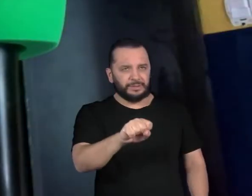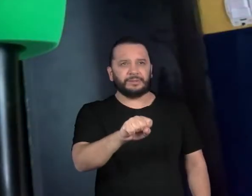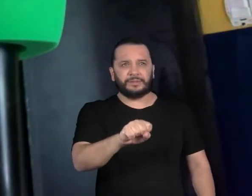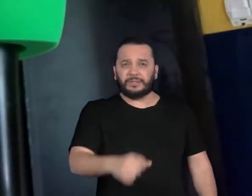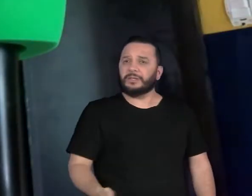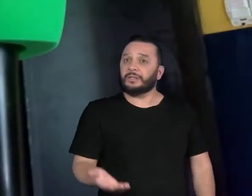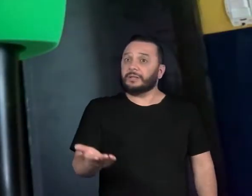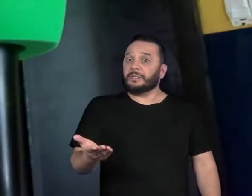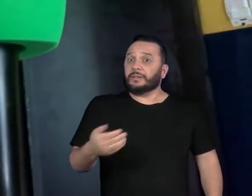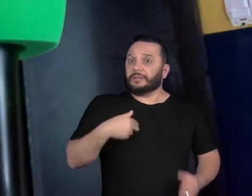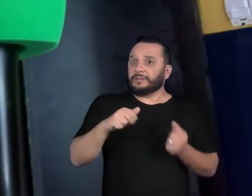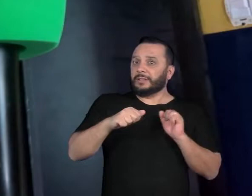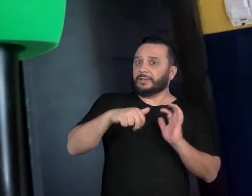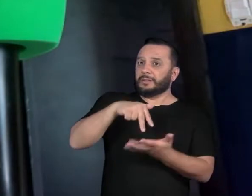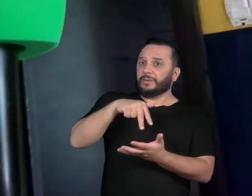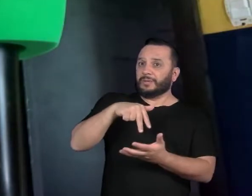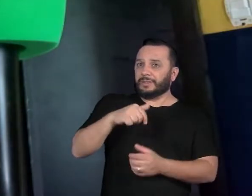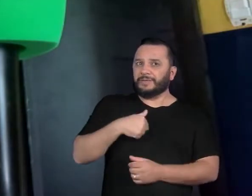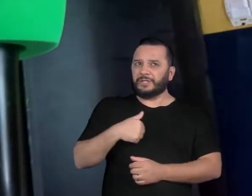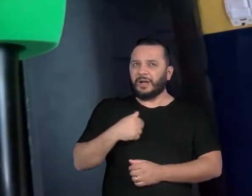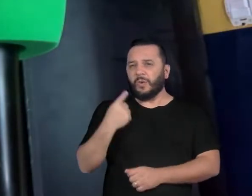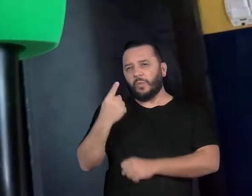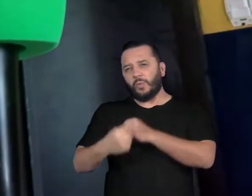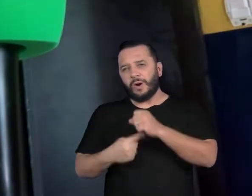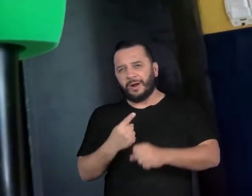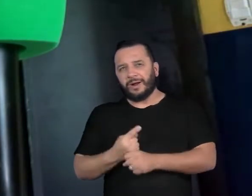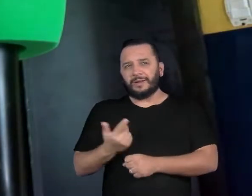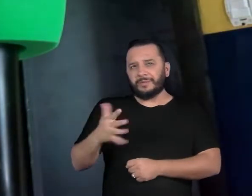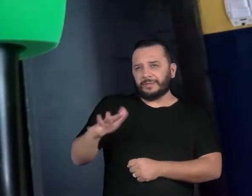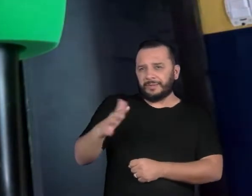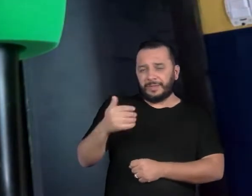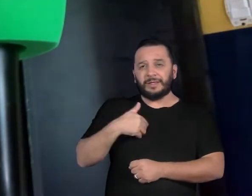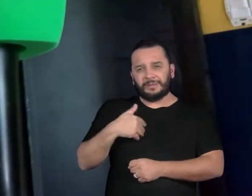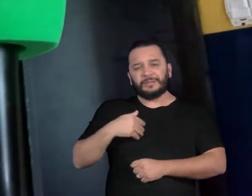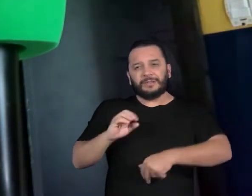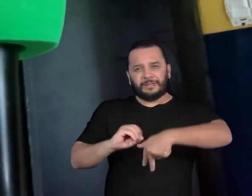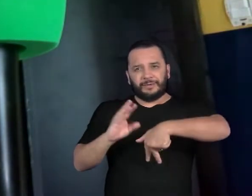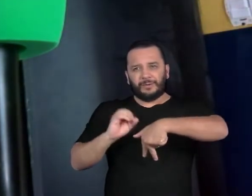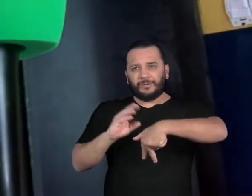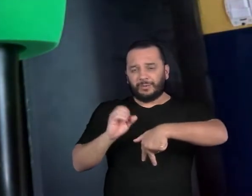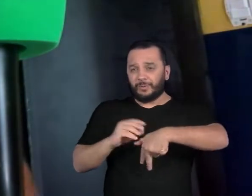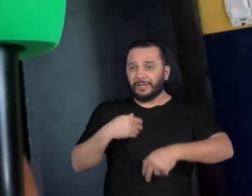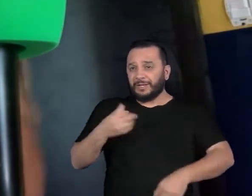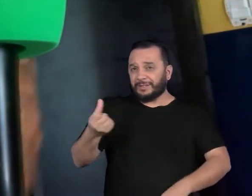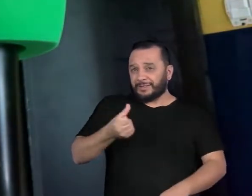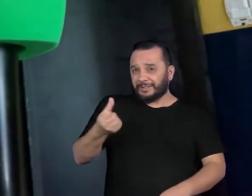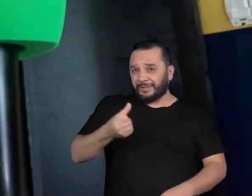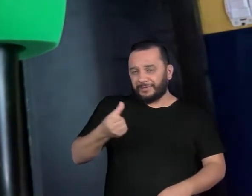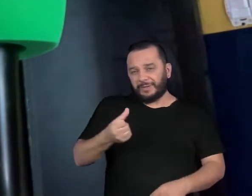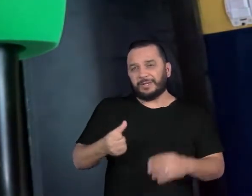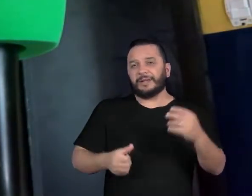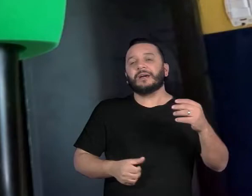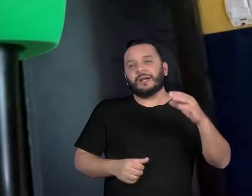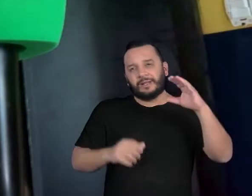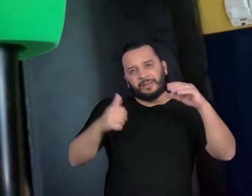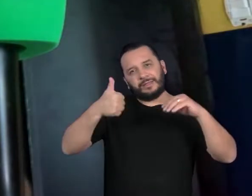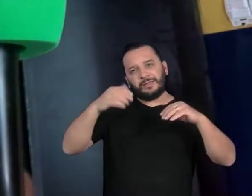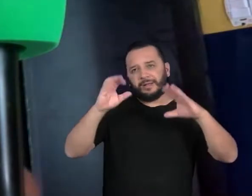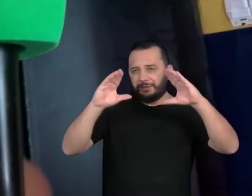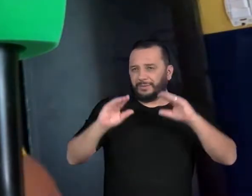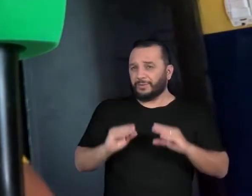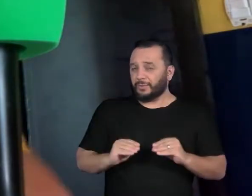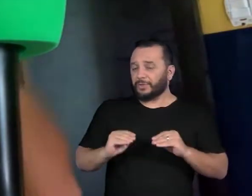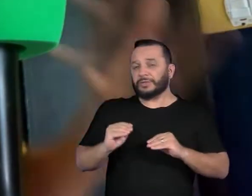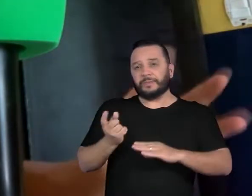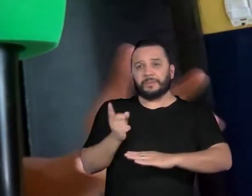O Estação Livre existe aí 1 ano e pouquinho, a gente está na TV Cultura todas as sextas, às 22 horas. E o objetivo, Regis, é dar esse